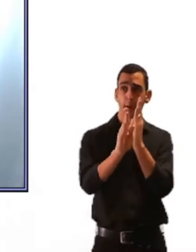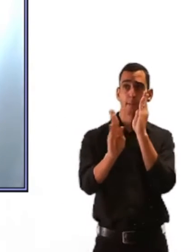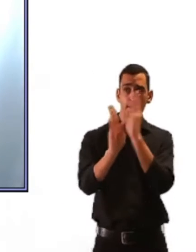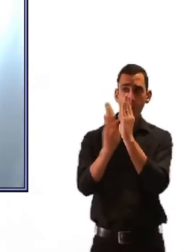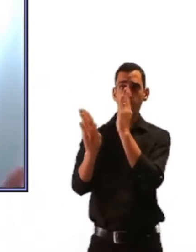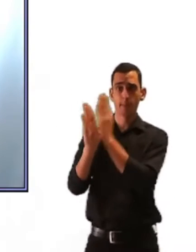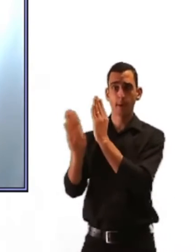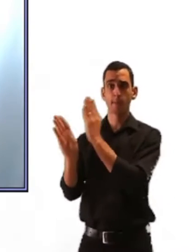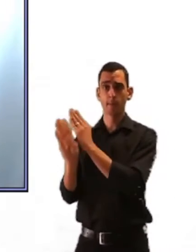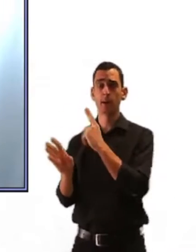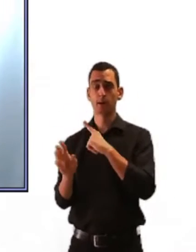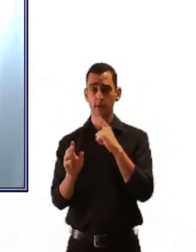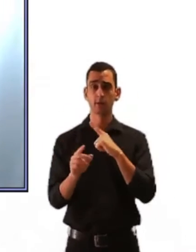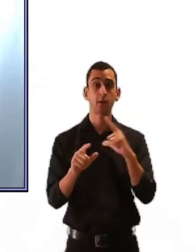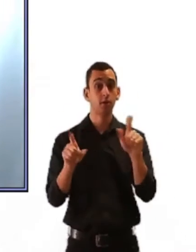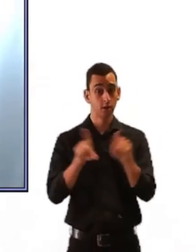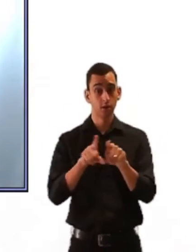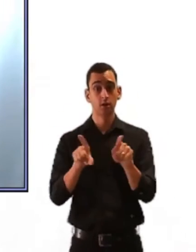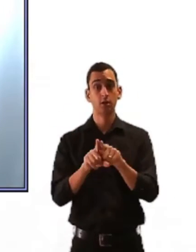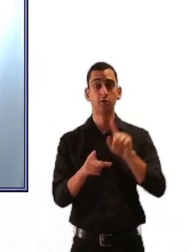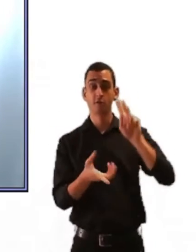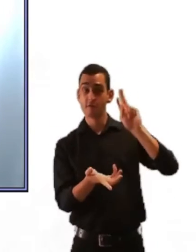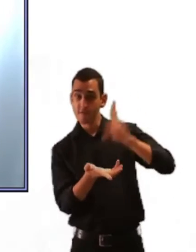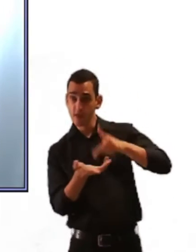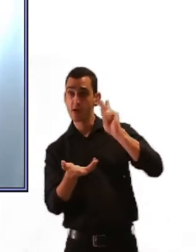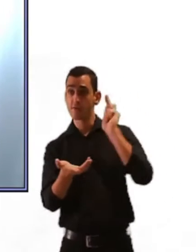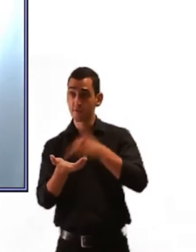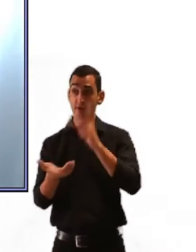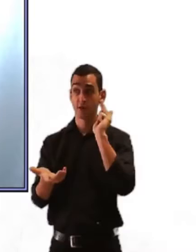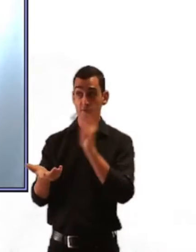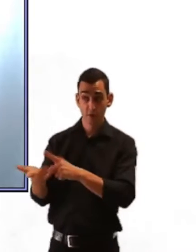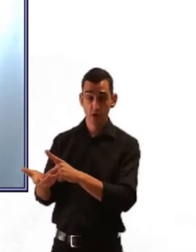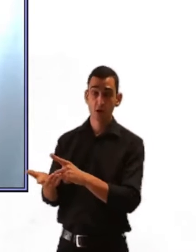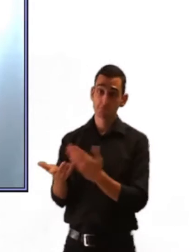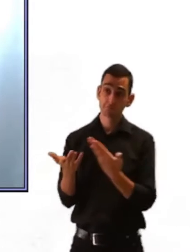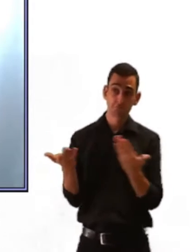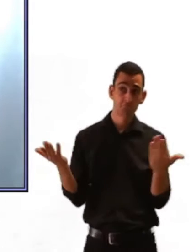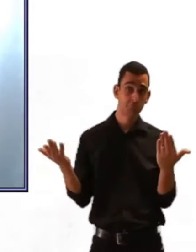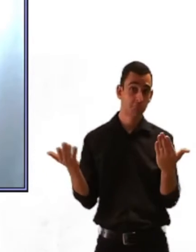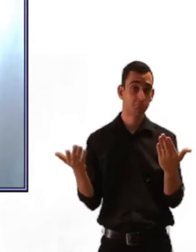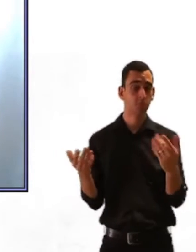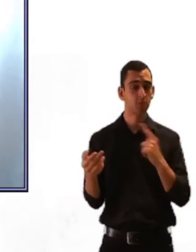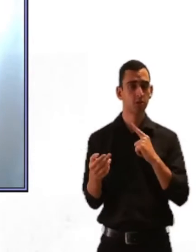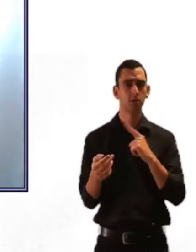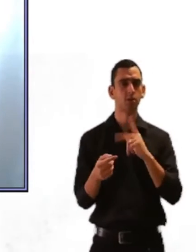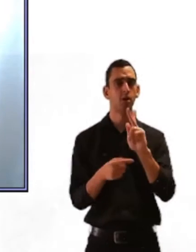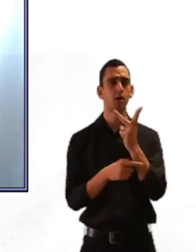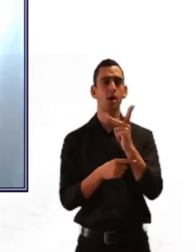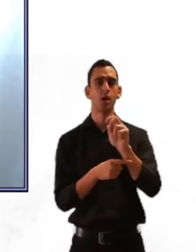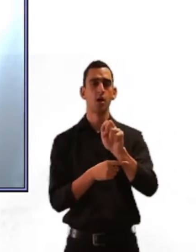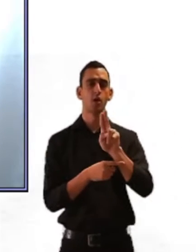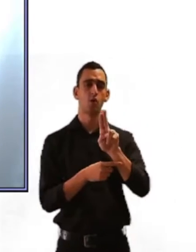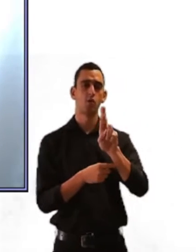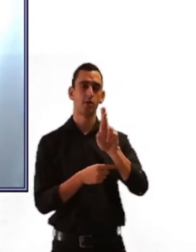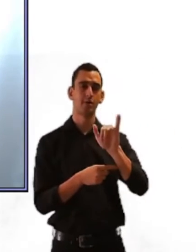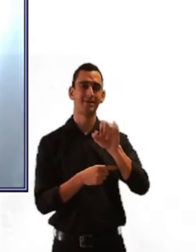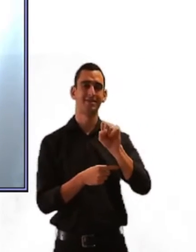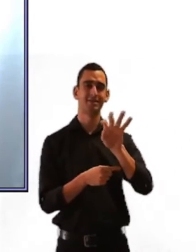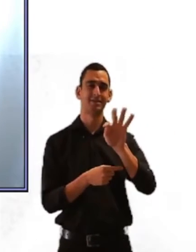perspectiva mais clássica ainda, descobrindo a verdade, né? O que que seriam essas heurísticas? Como elas